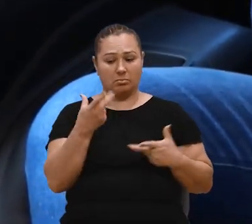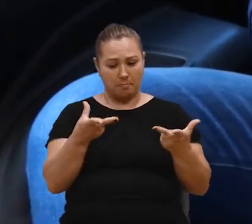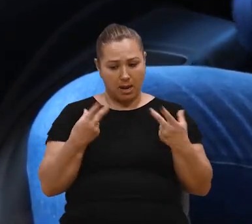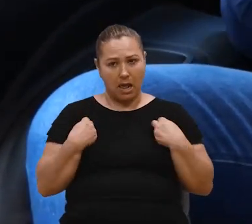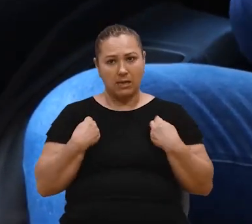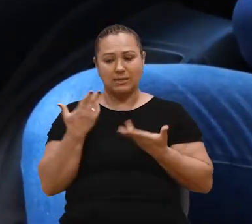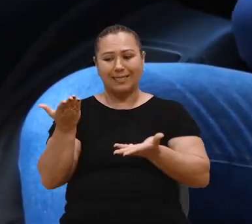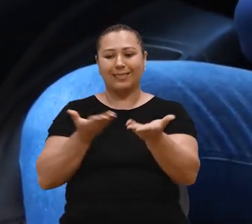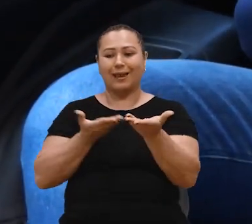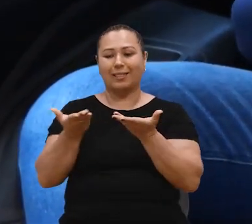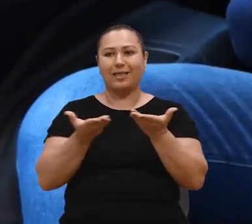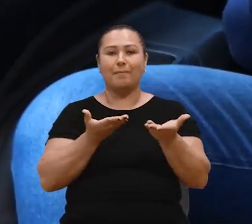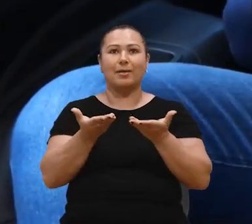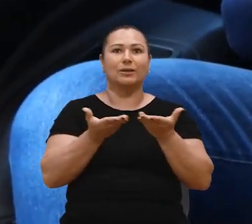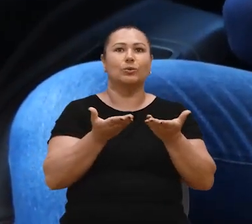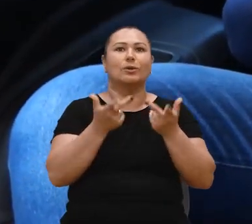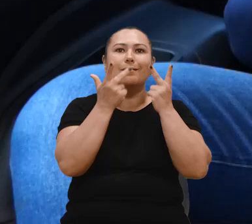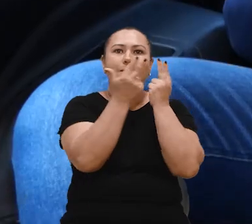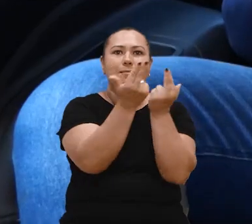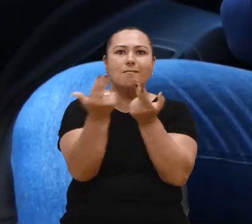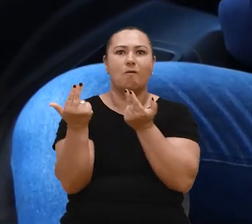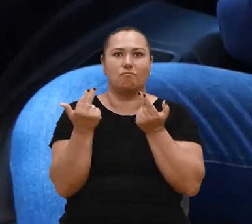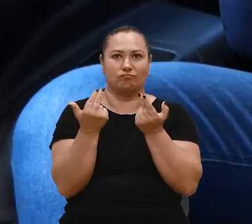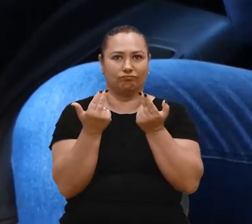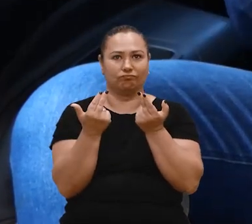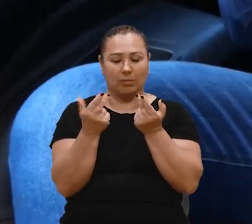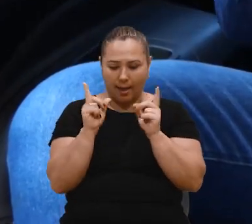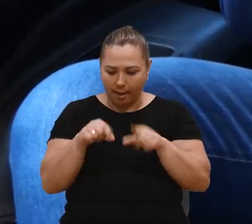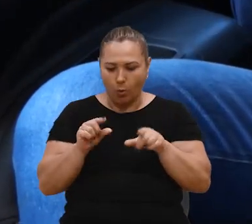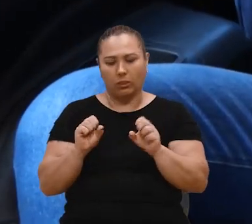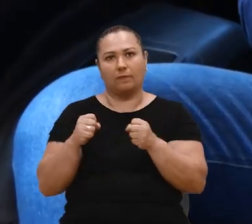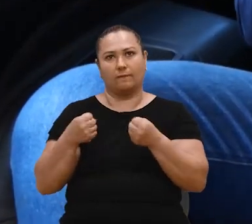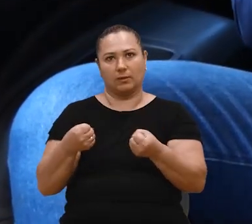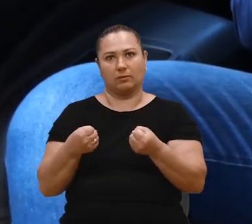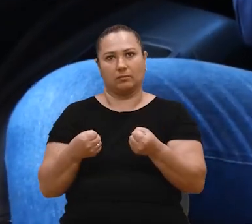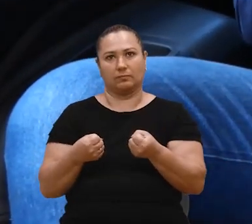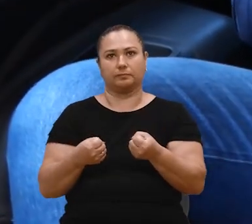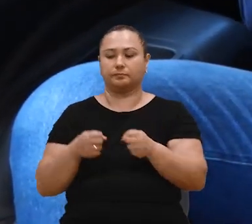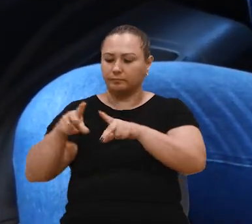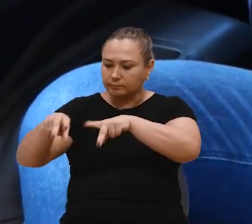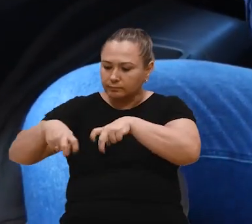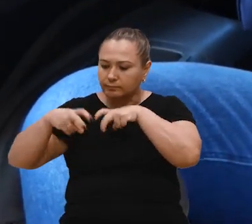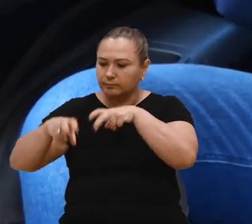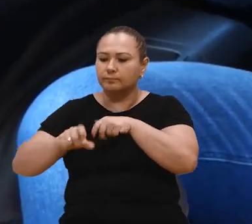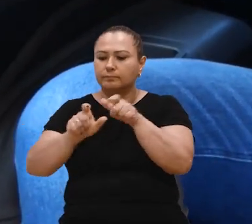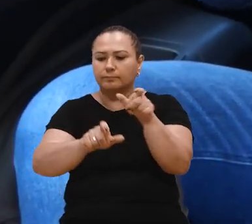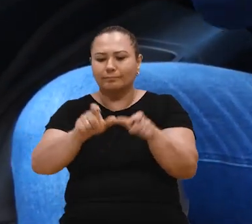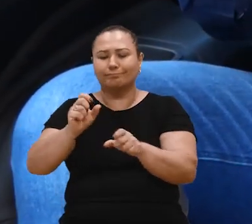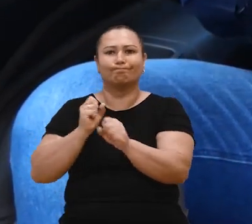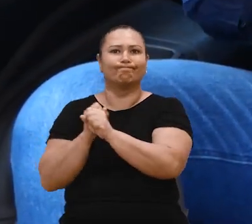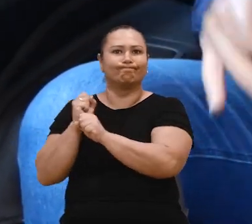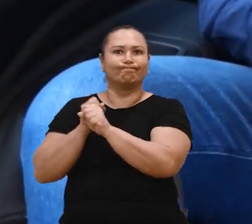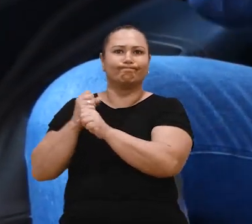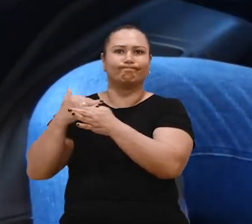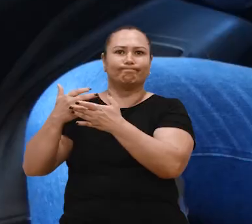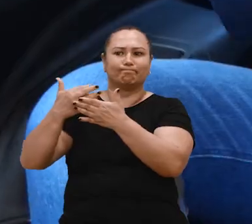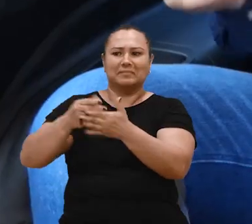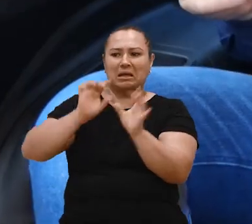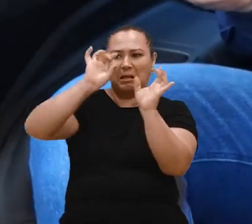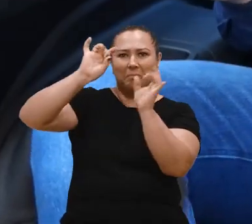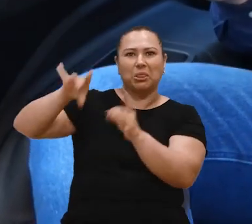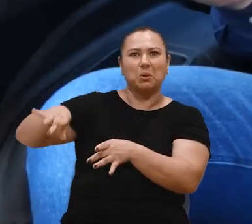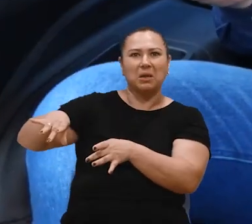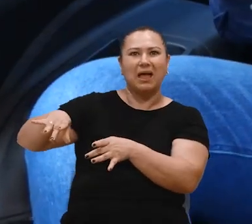igual. Isso é o que eu defendo. Isso é o que eu defendo. Defendo os agricultores que por anos e anos foram abandonados,